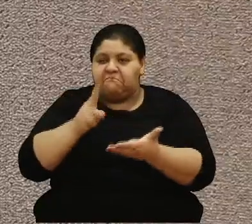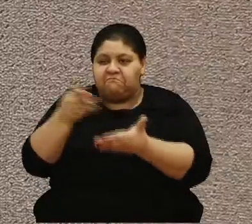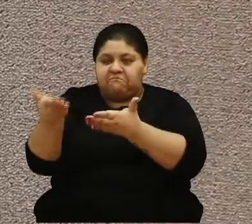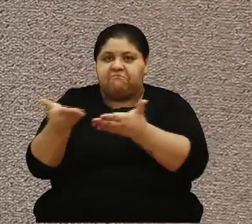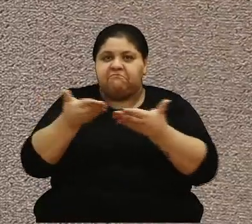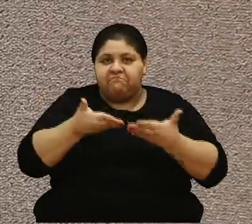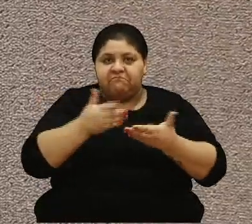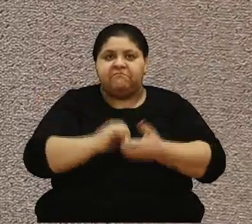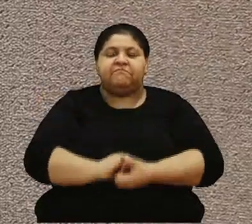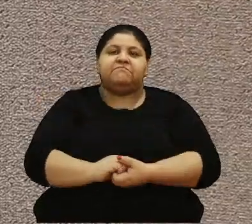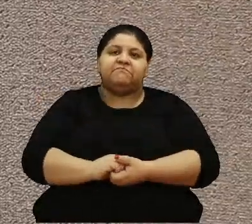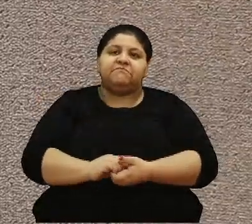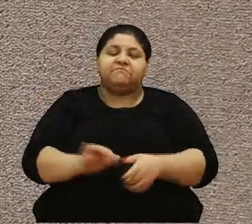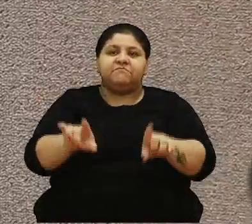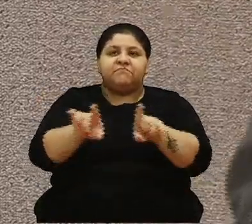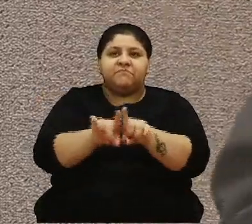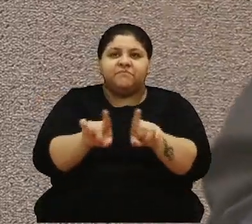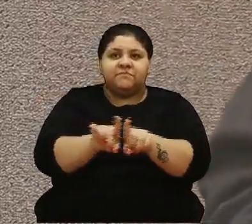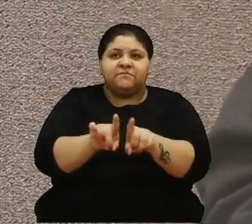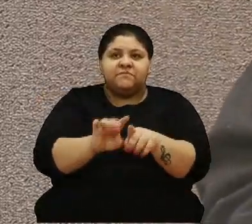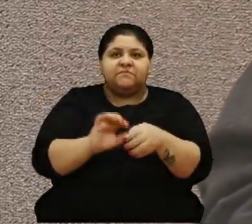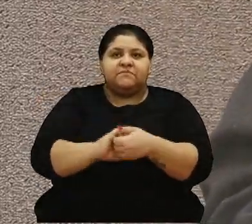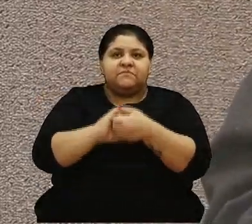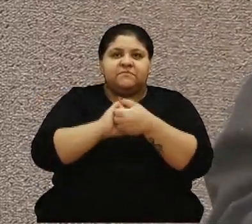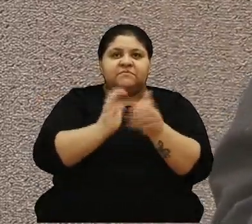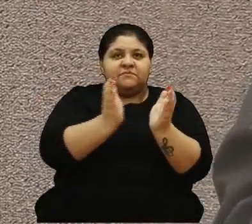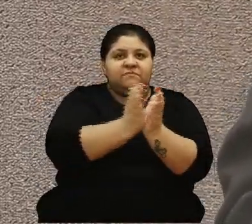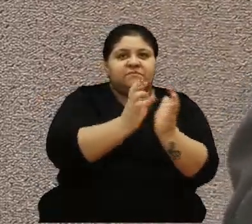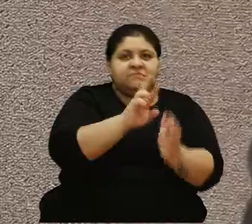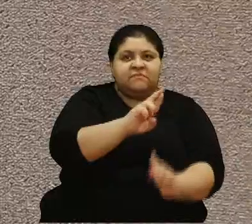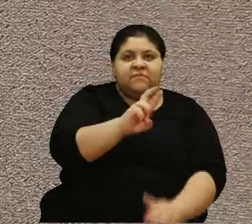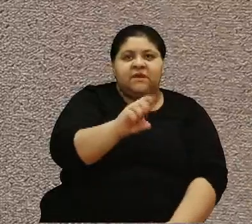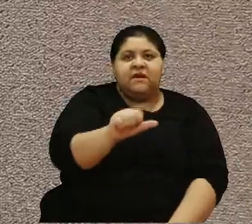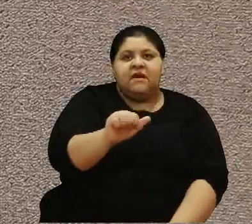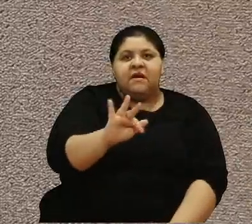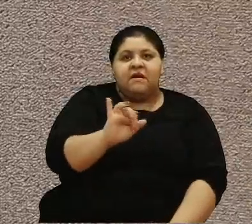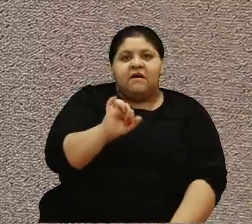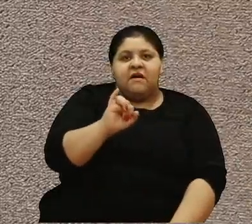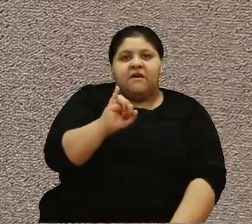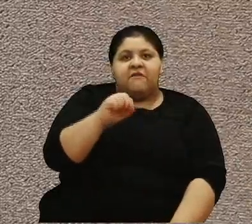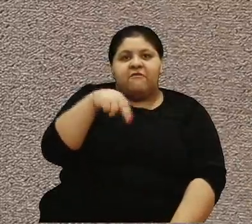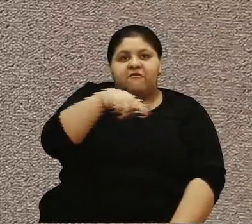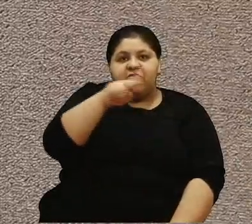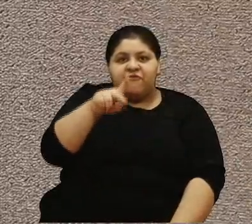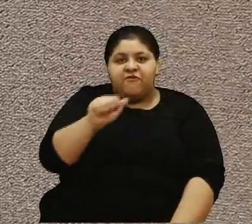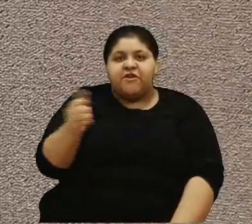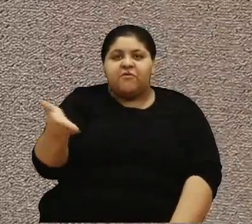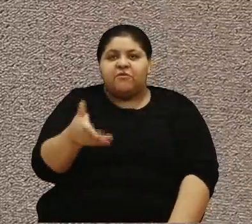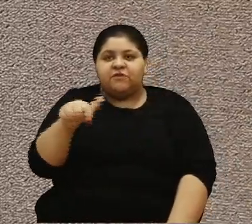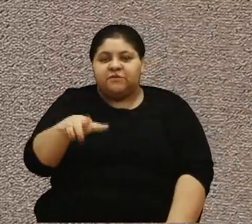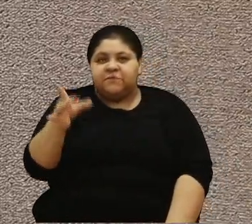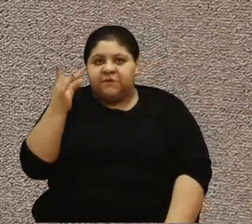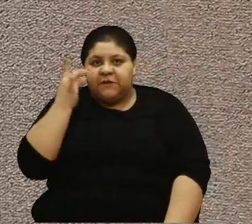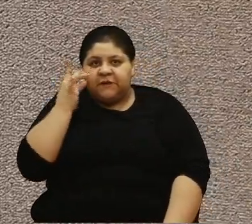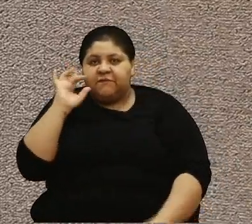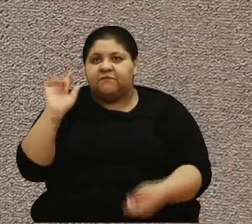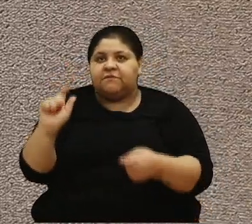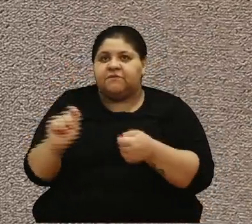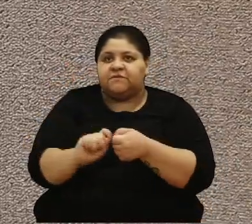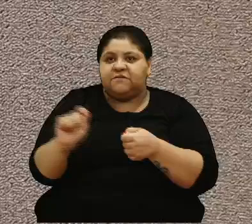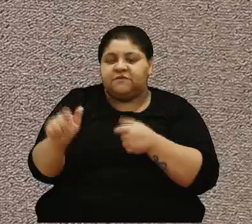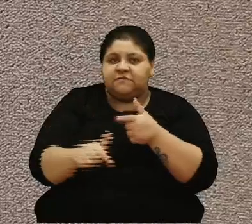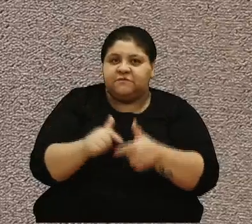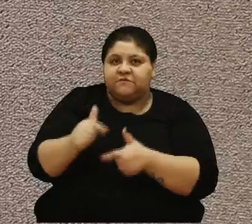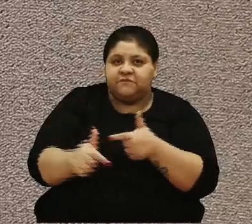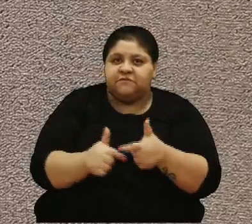aqui, ok? E também queria saudar o colega Rafinha, que está aqui presente, né? Fazendo o